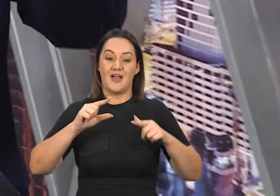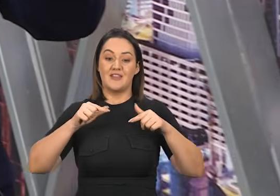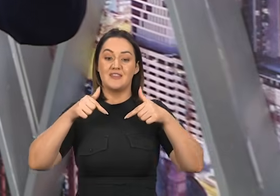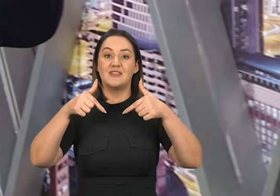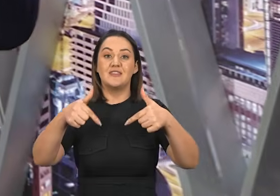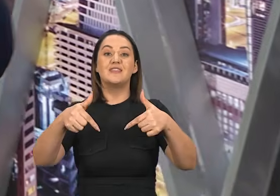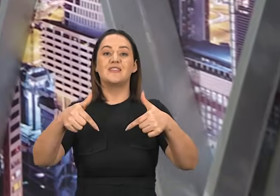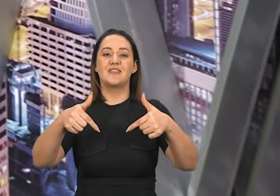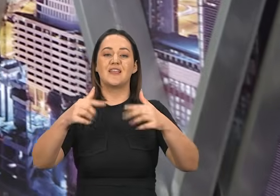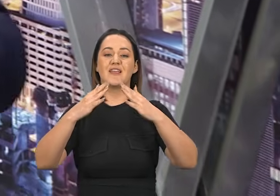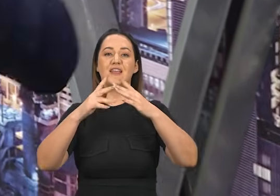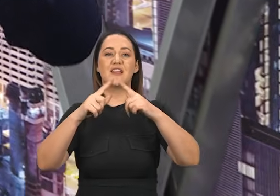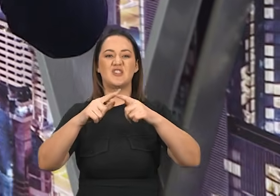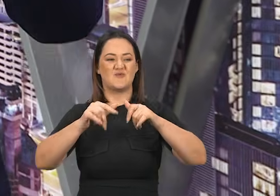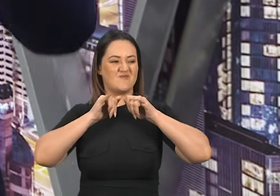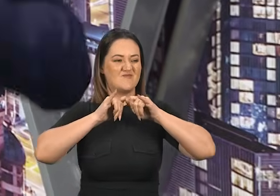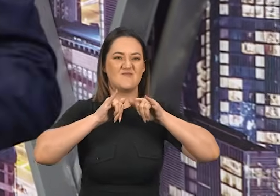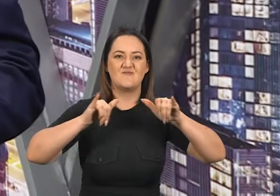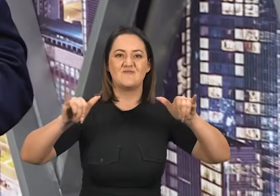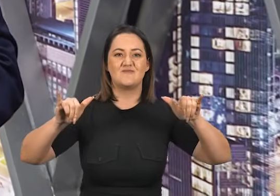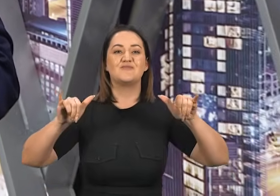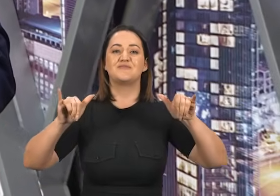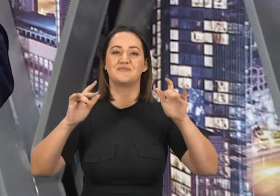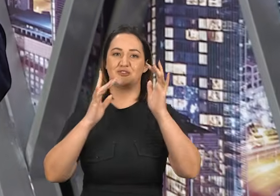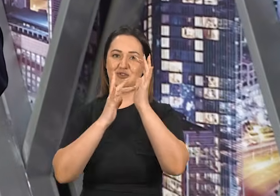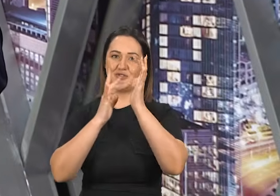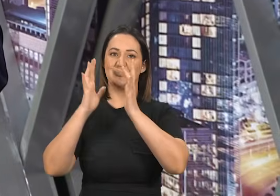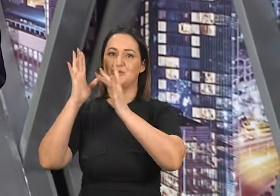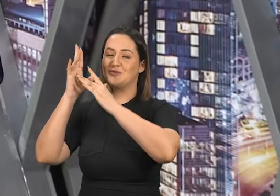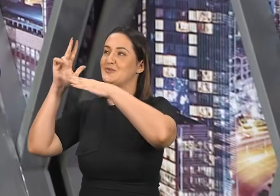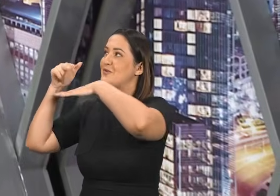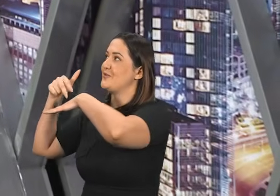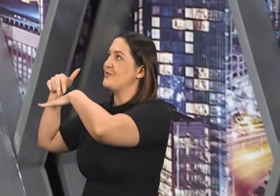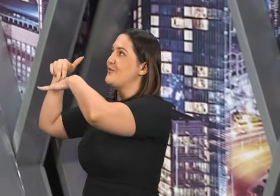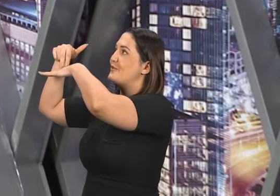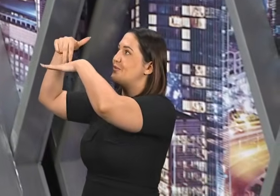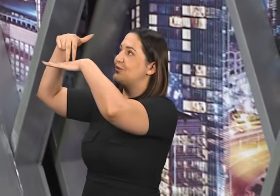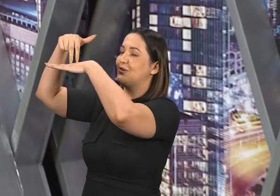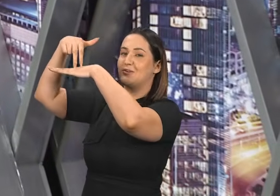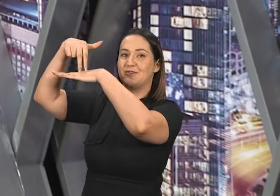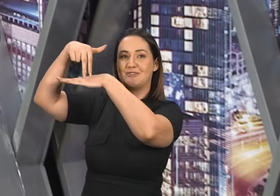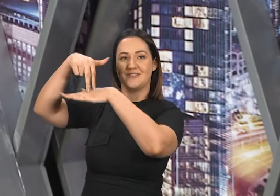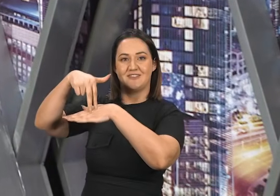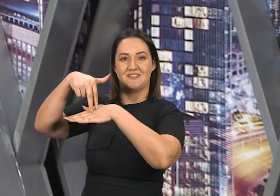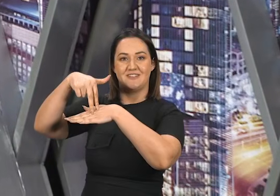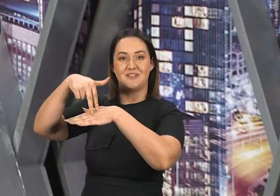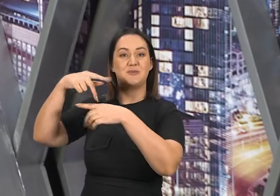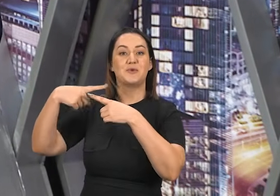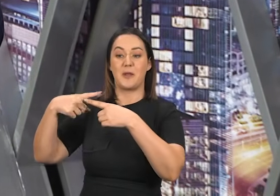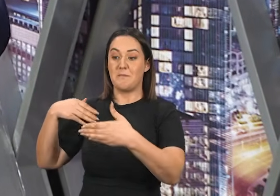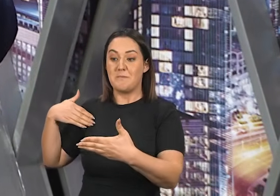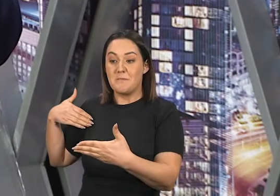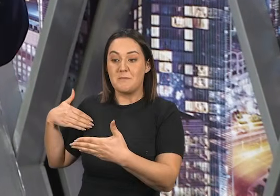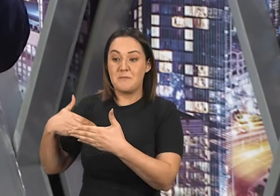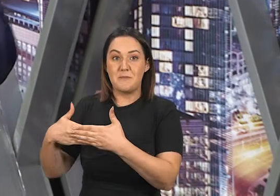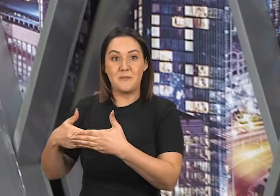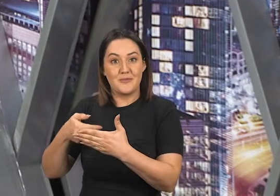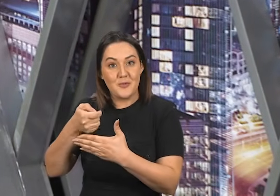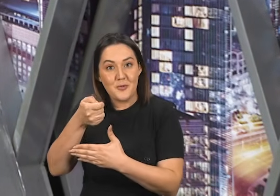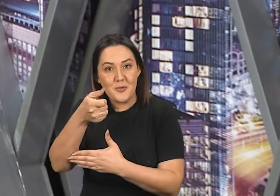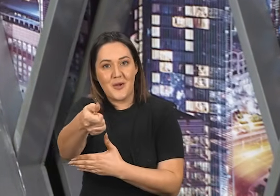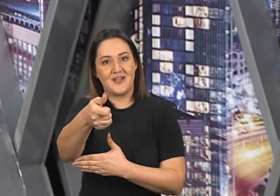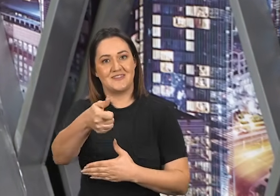move essa igreja, o tema principal da Bíblia, a volta de Jesus. O tema é Breve Jesus